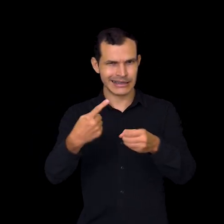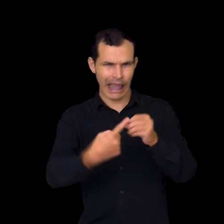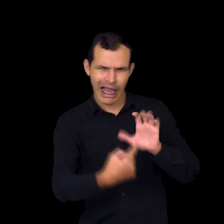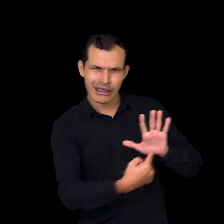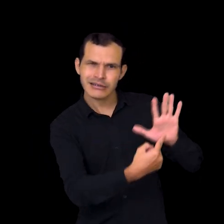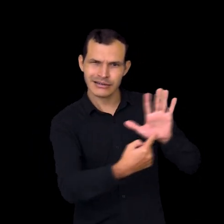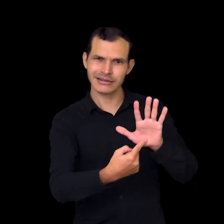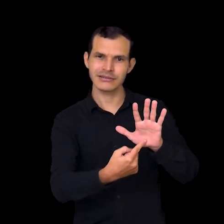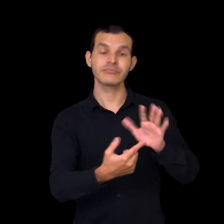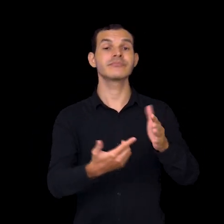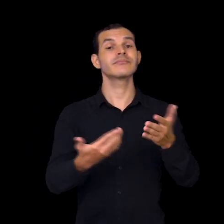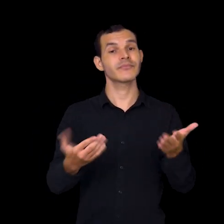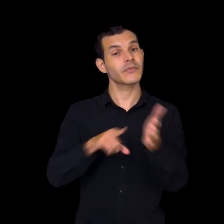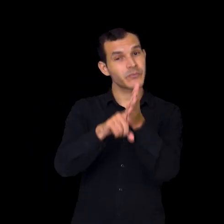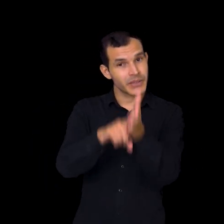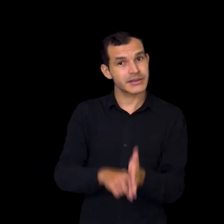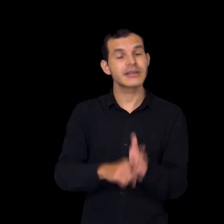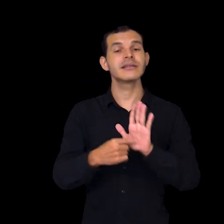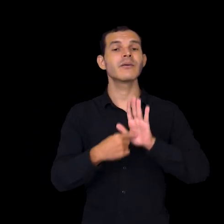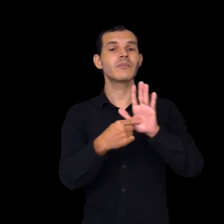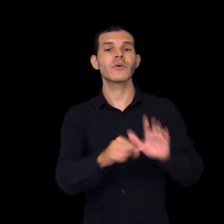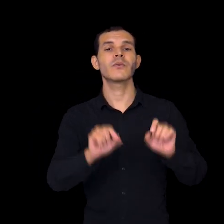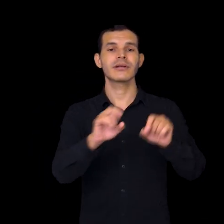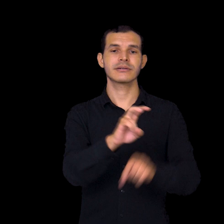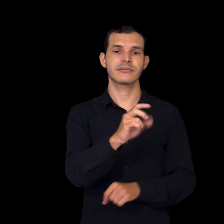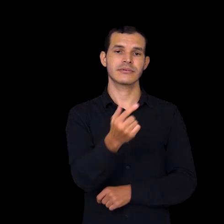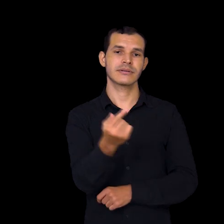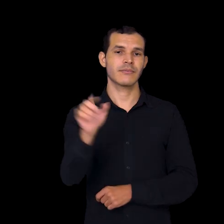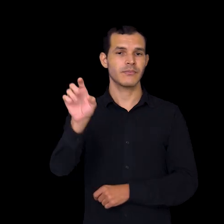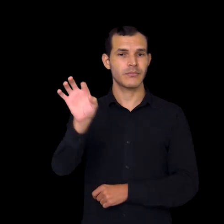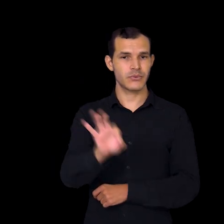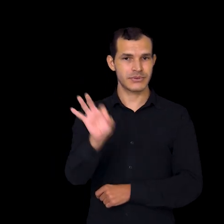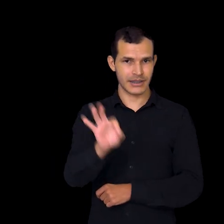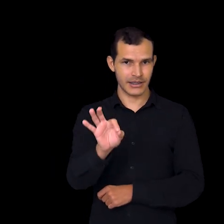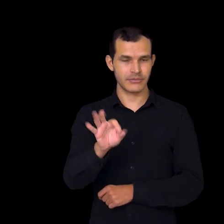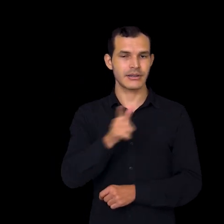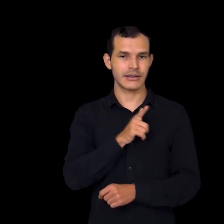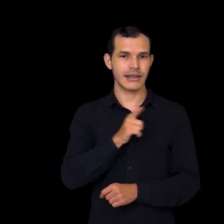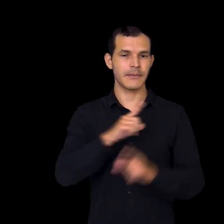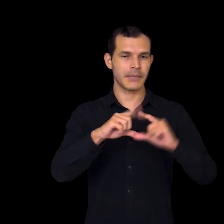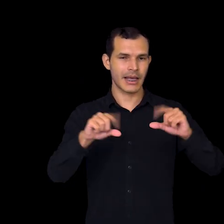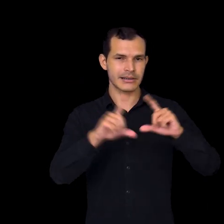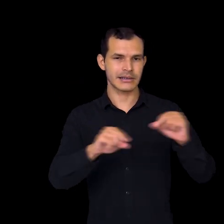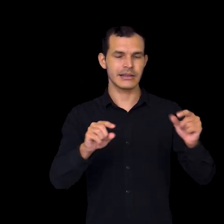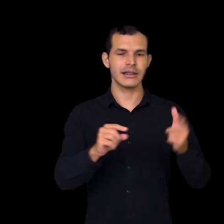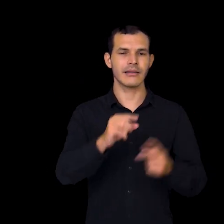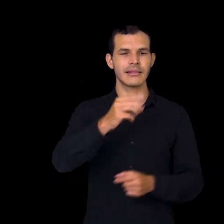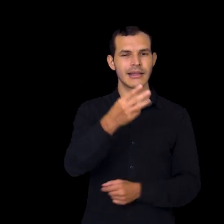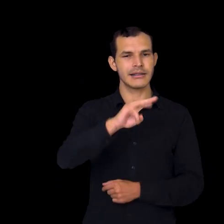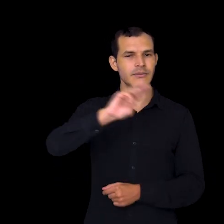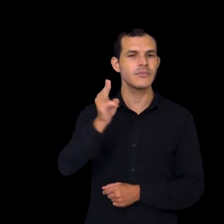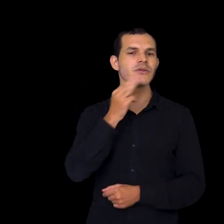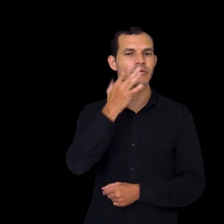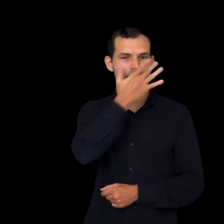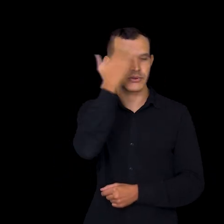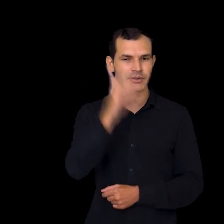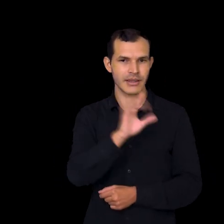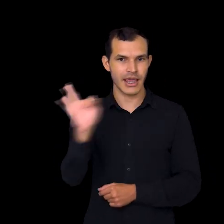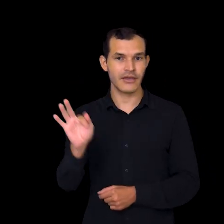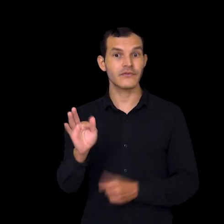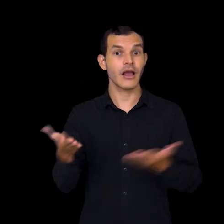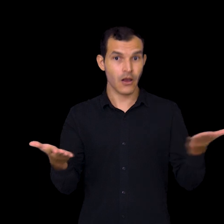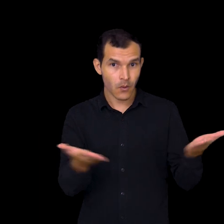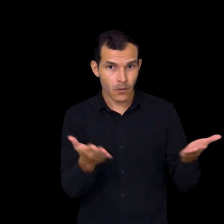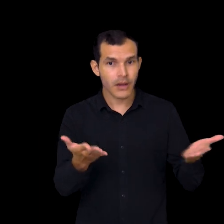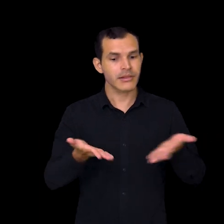cidade? Pesquisas indicam que 57% dos quase 3 milhões de moradores do Distrito Federal hoje já